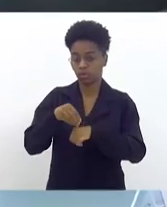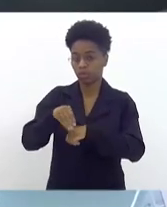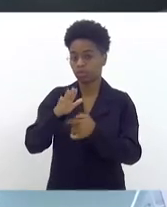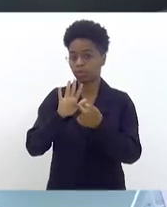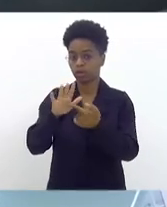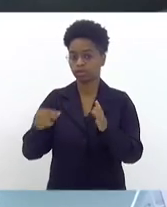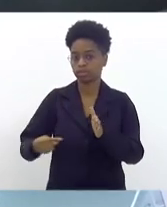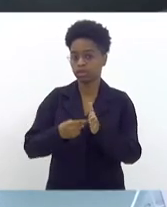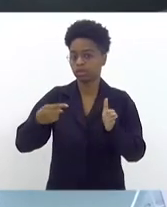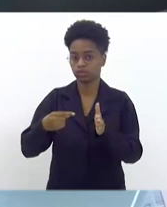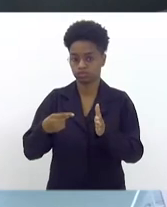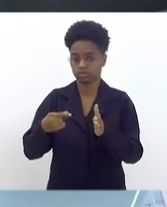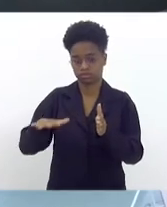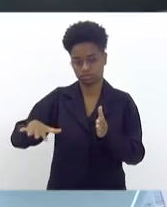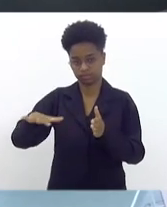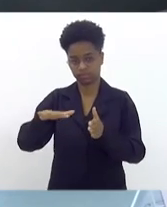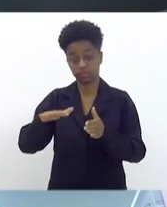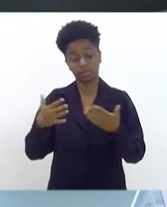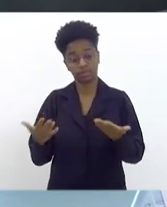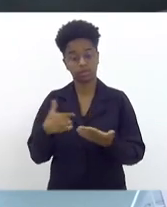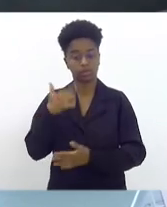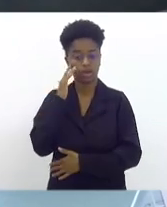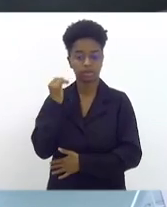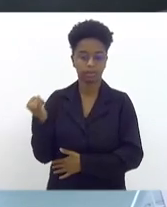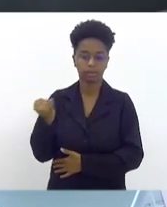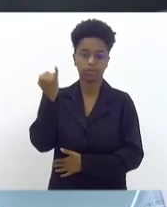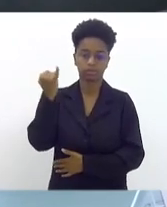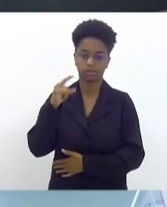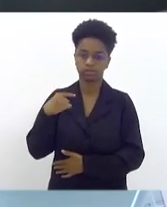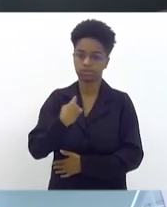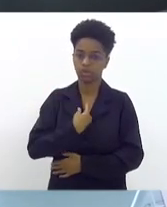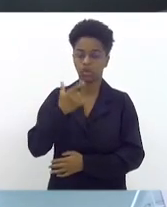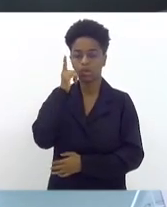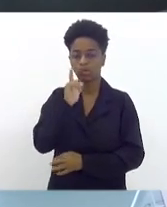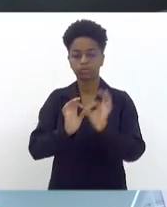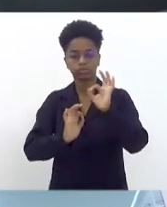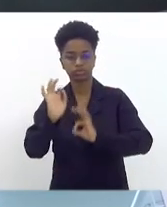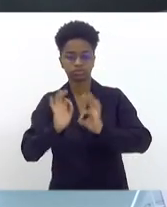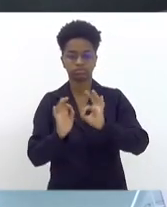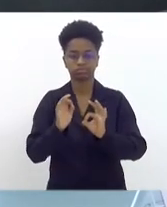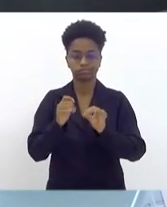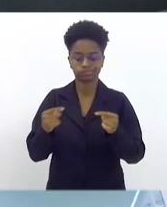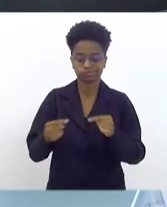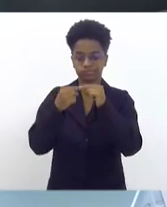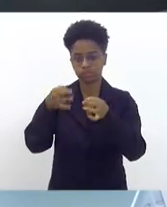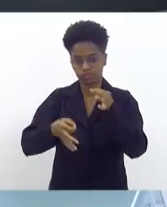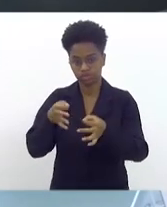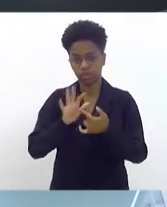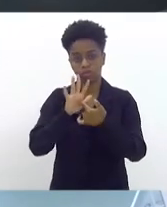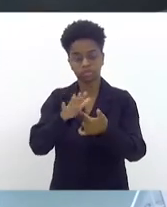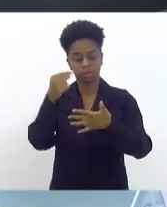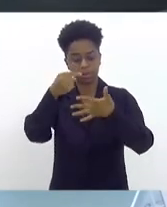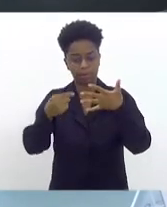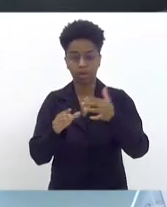denúncias lato sensu. E eu acho que é importante, até para a gente dar uma perfeição jurídica a esse ato, dizer quais são as